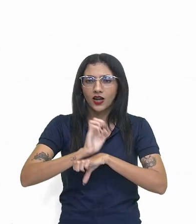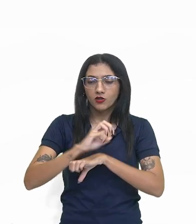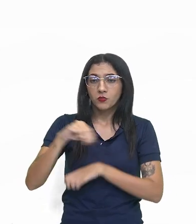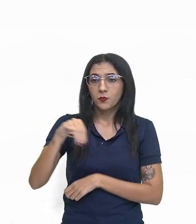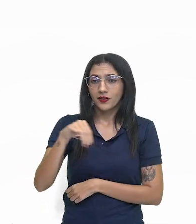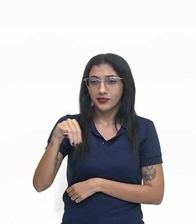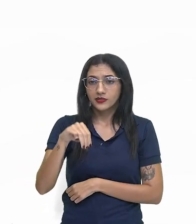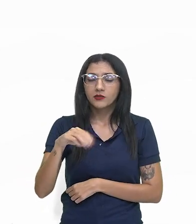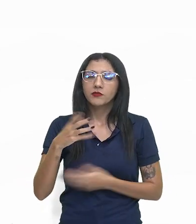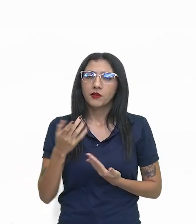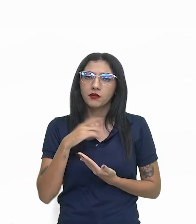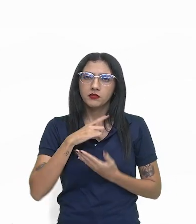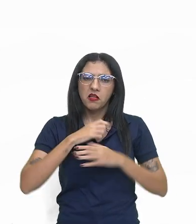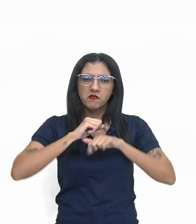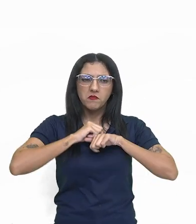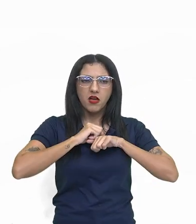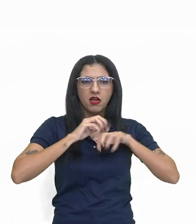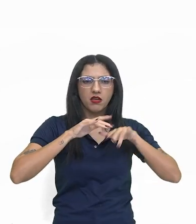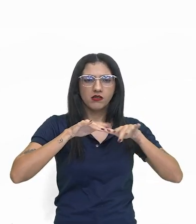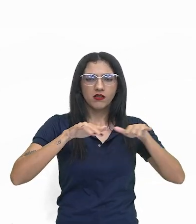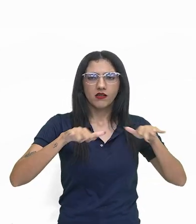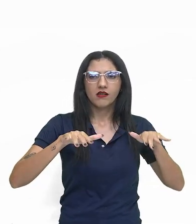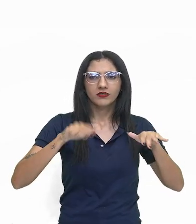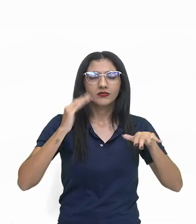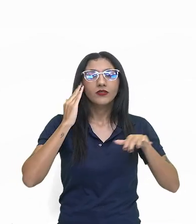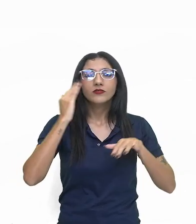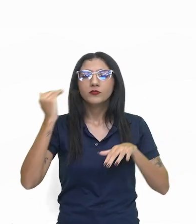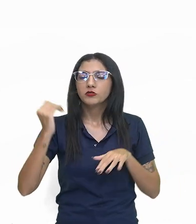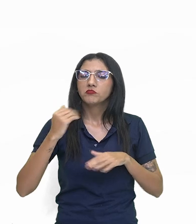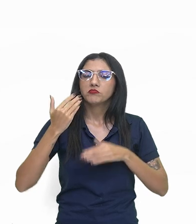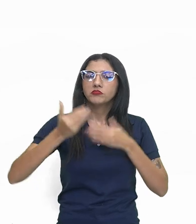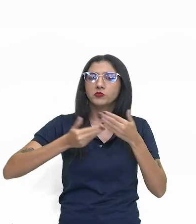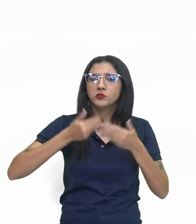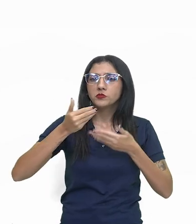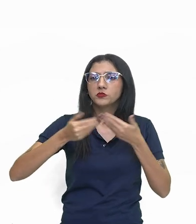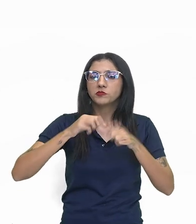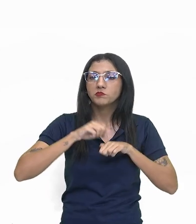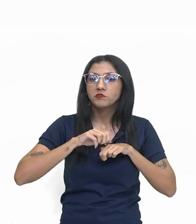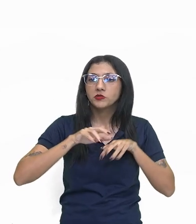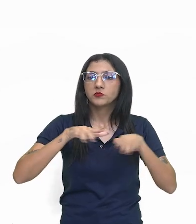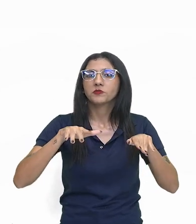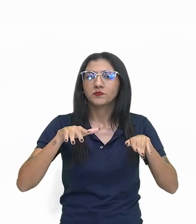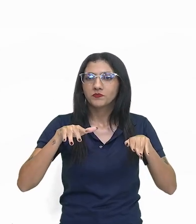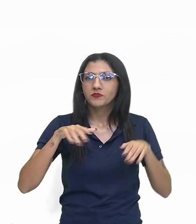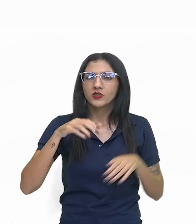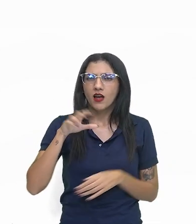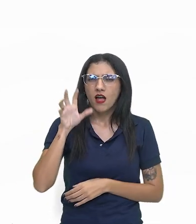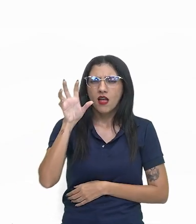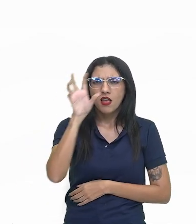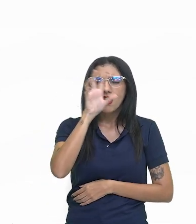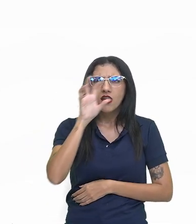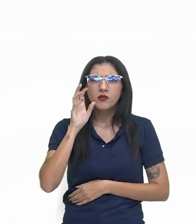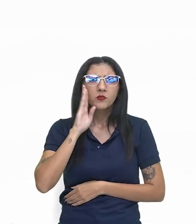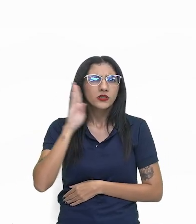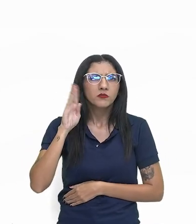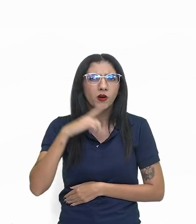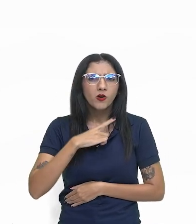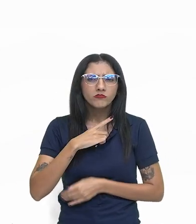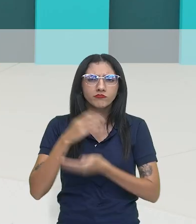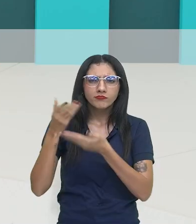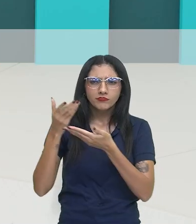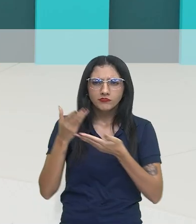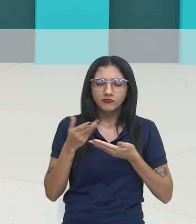pelo país inteiro e conforme ele foi se expandindo, a região que foi acolhendo essa cultura foi